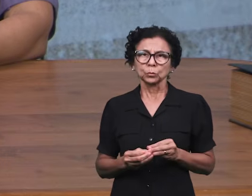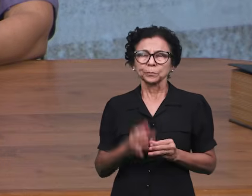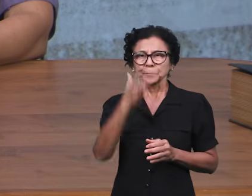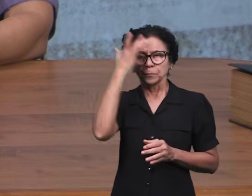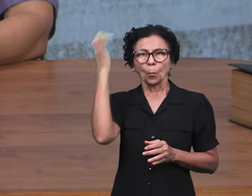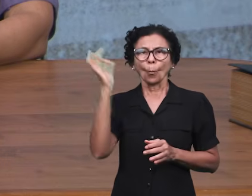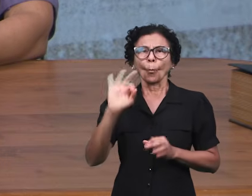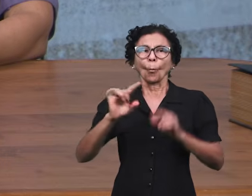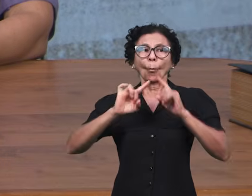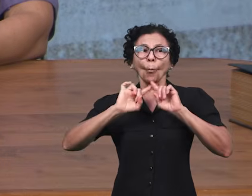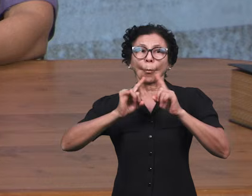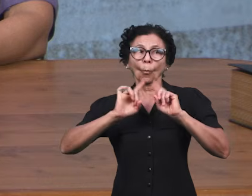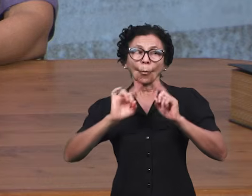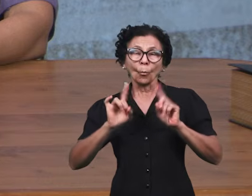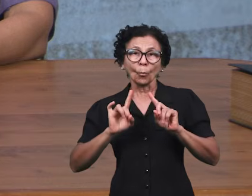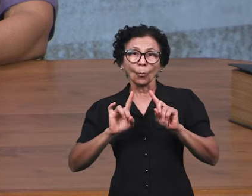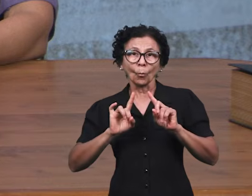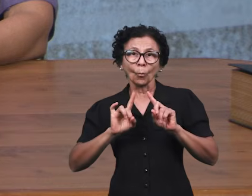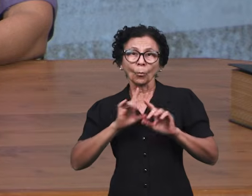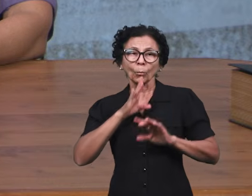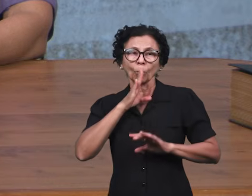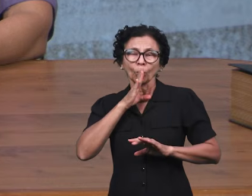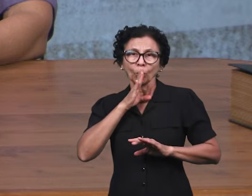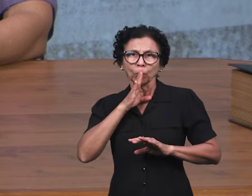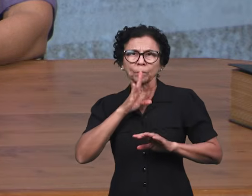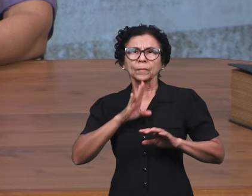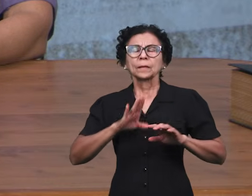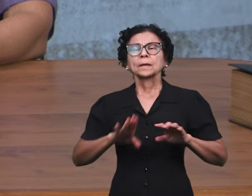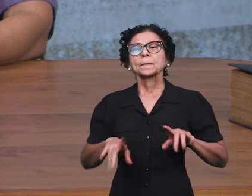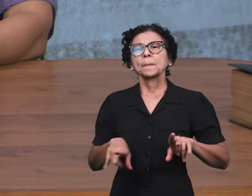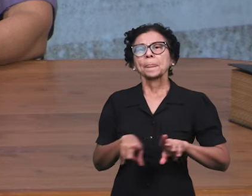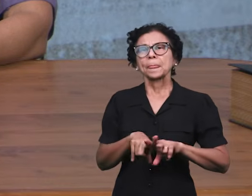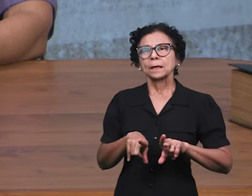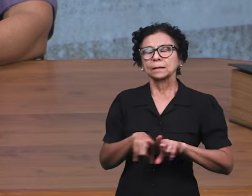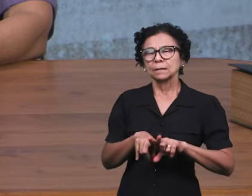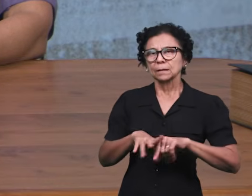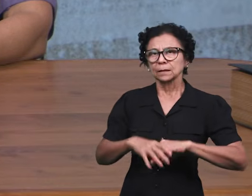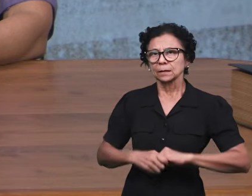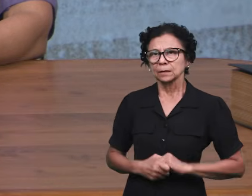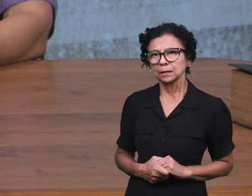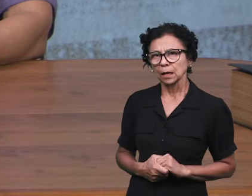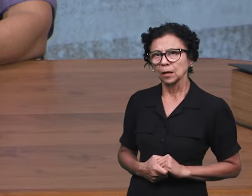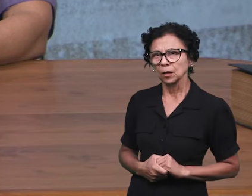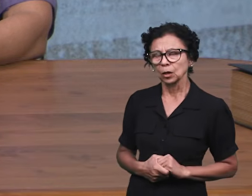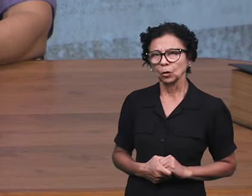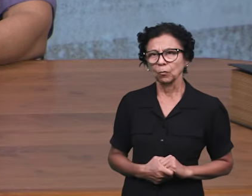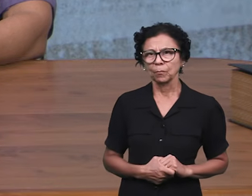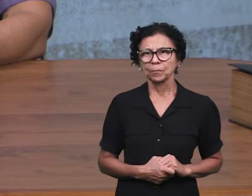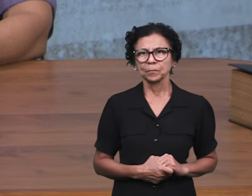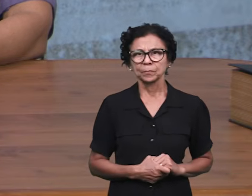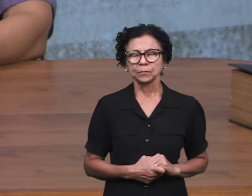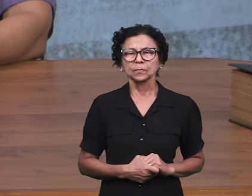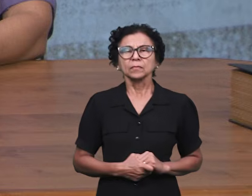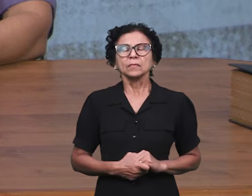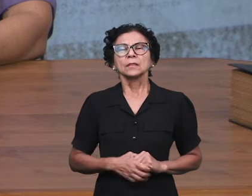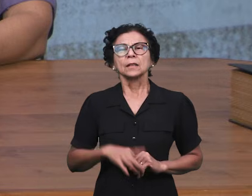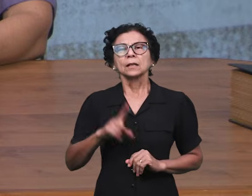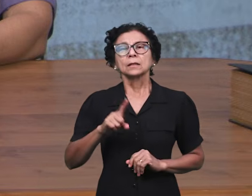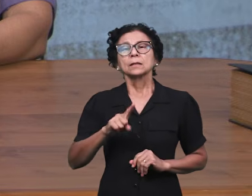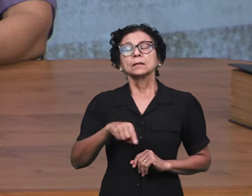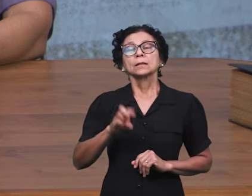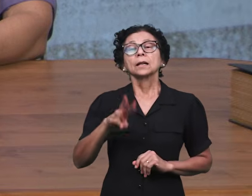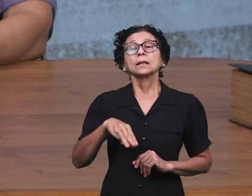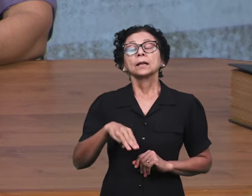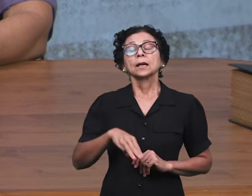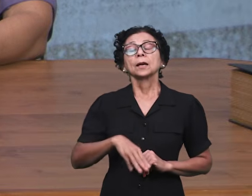Porventura, gloriar-se-á o machado contra o que corta com ele?